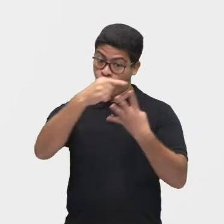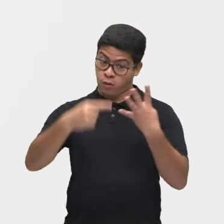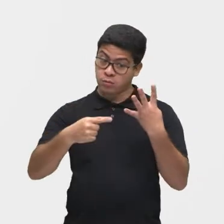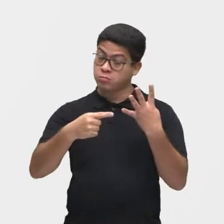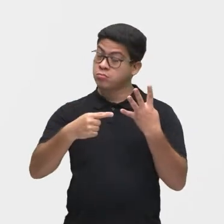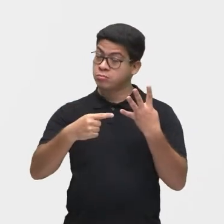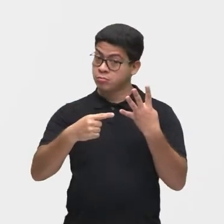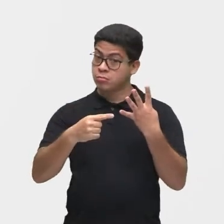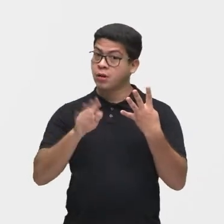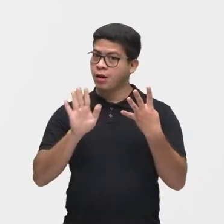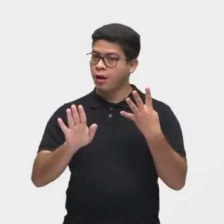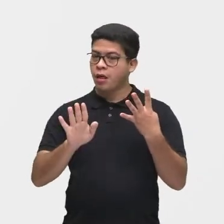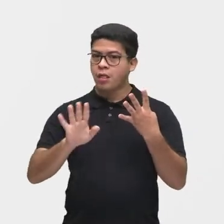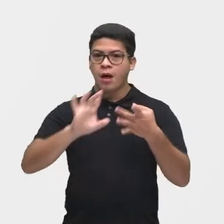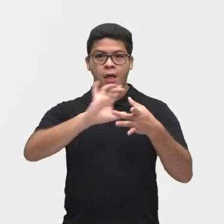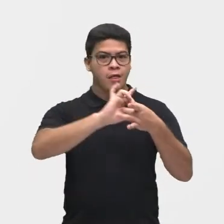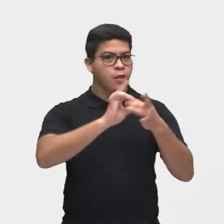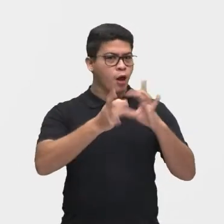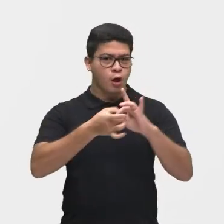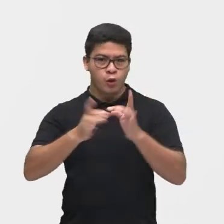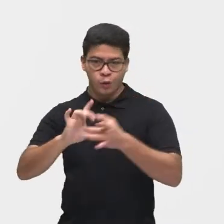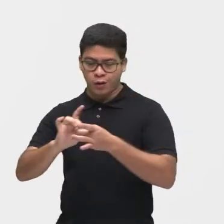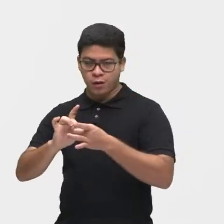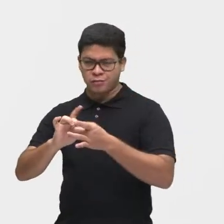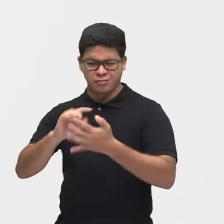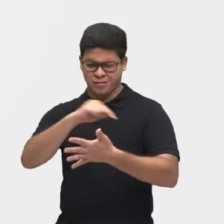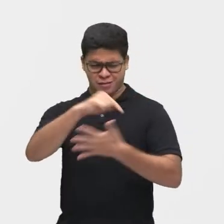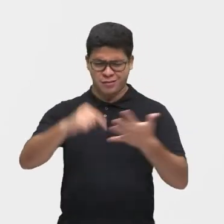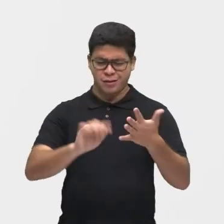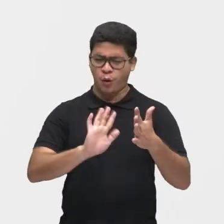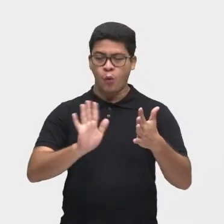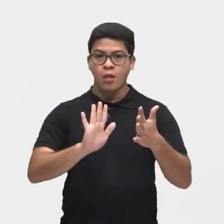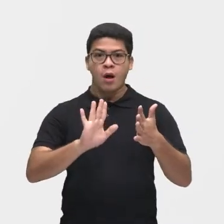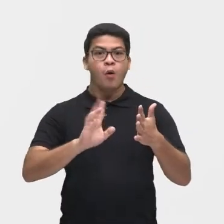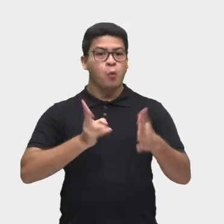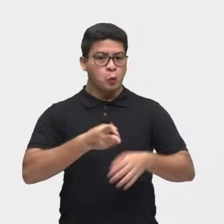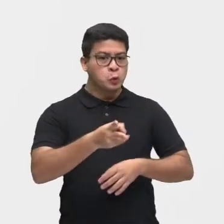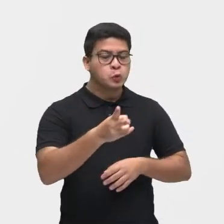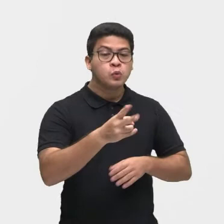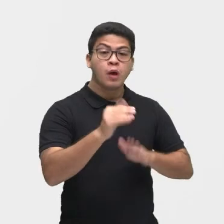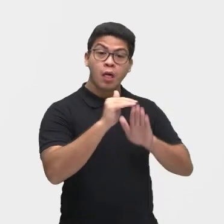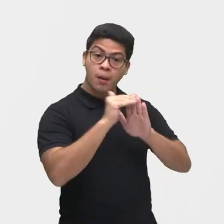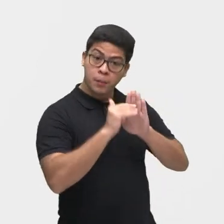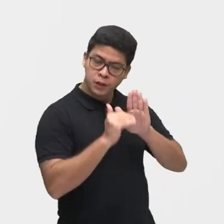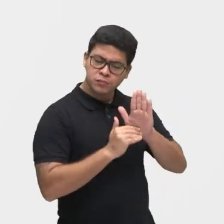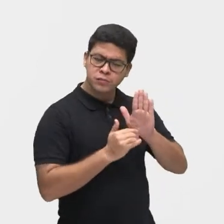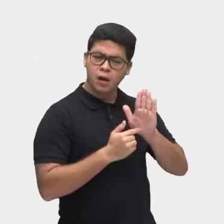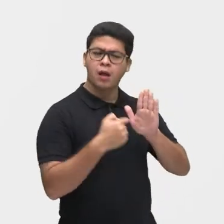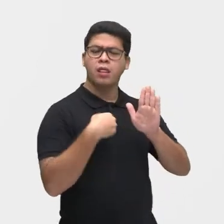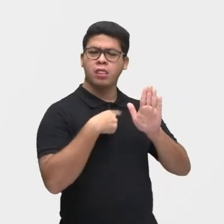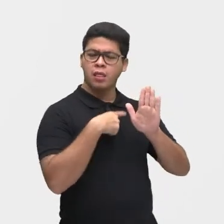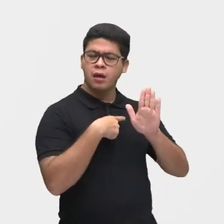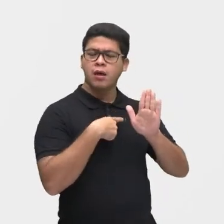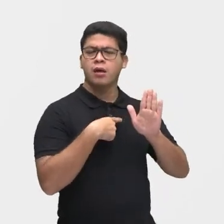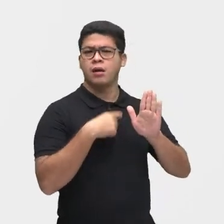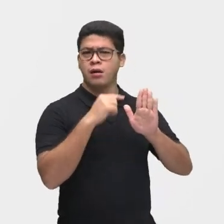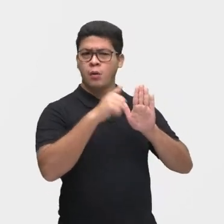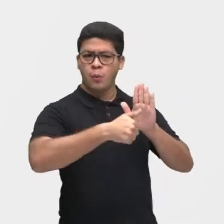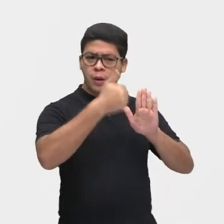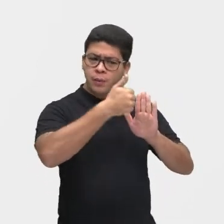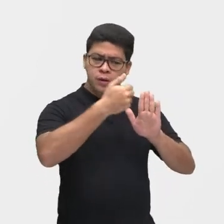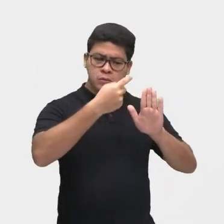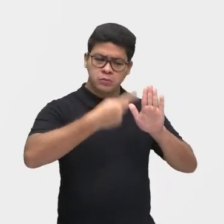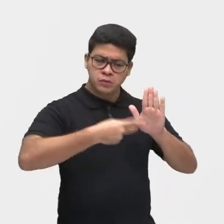É, nas Olimpíadas. Não são utilizados todos, tá? Lá tem uma sequência que eles colocam lá dos aparelhos que